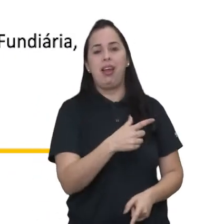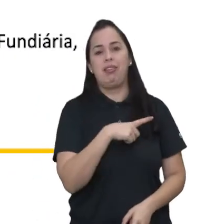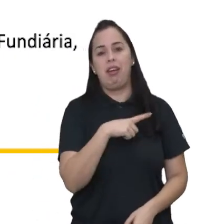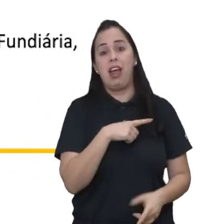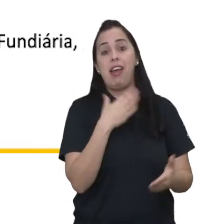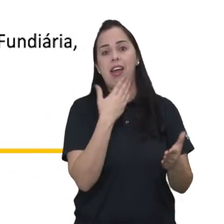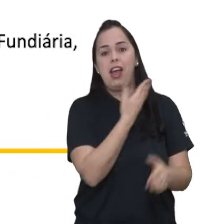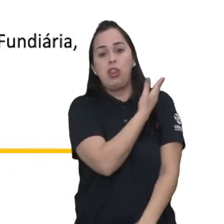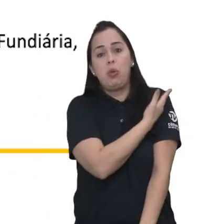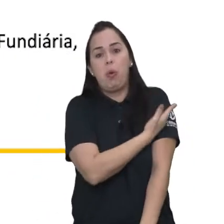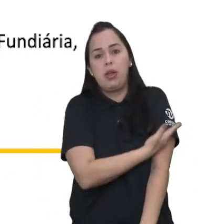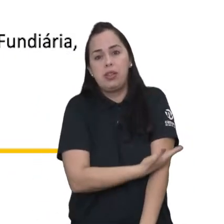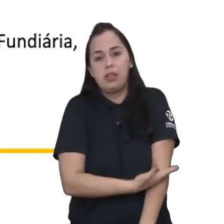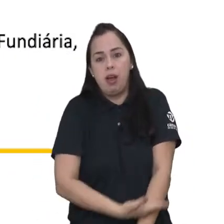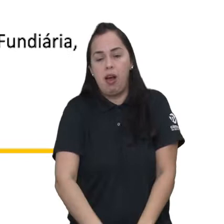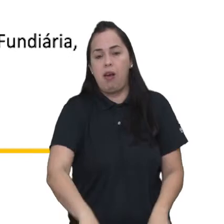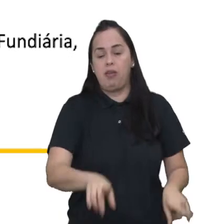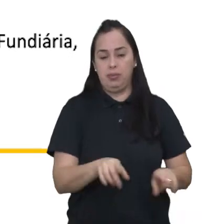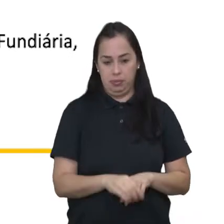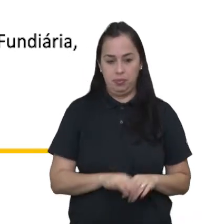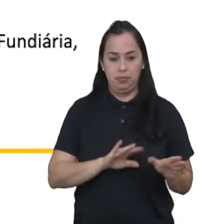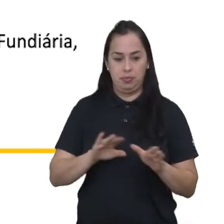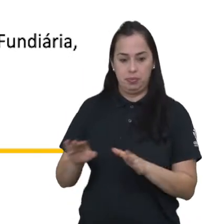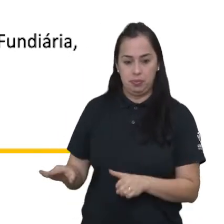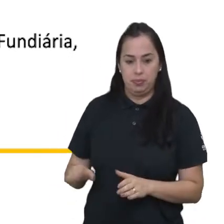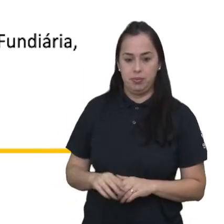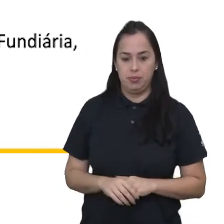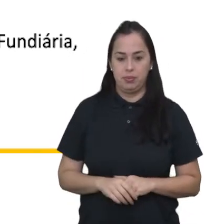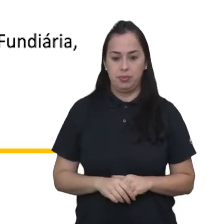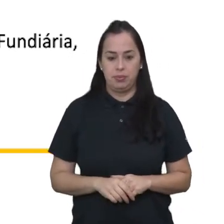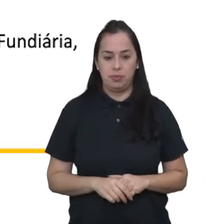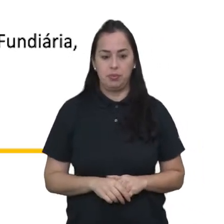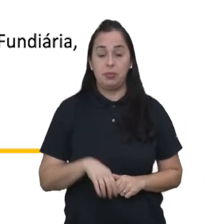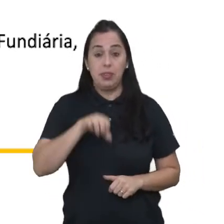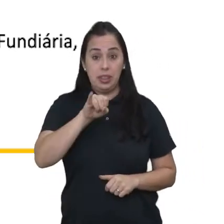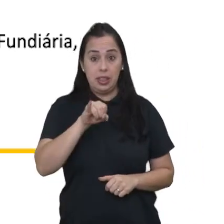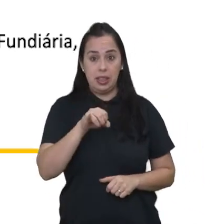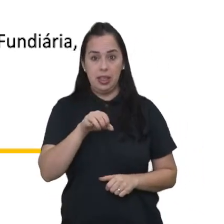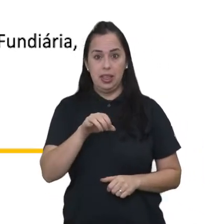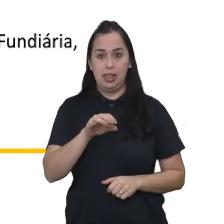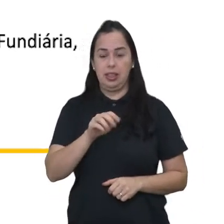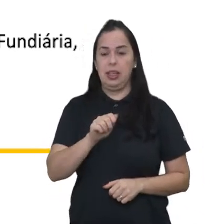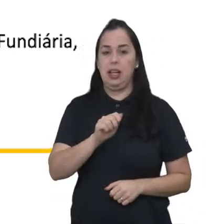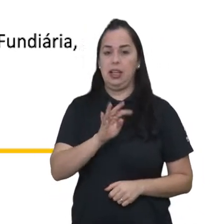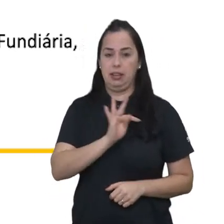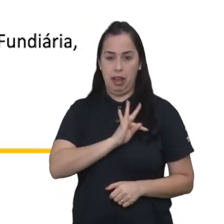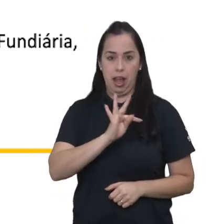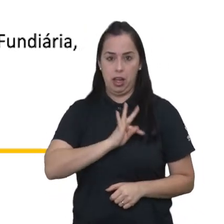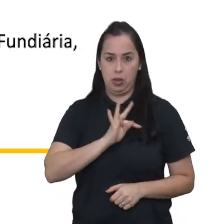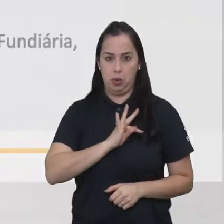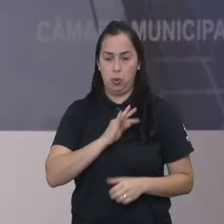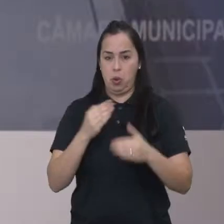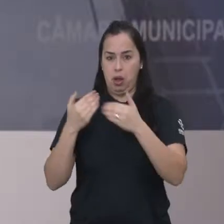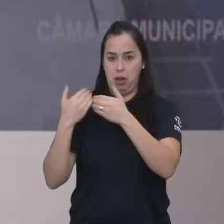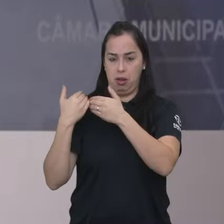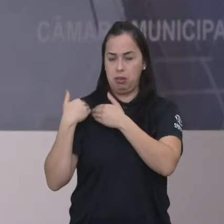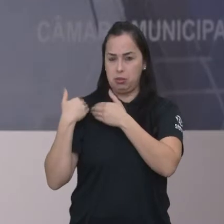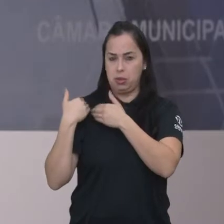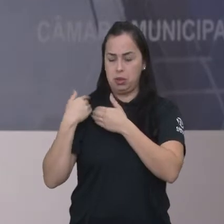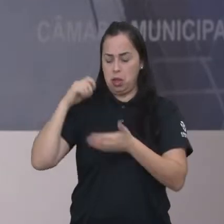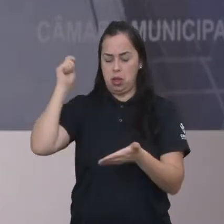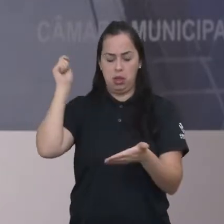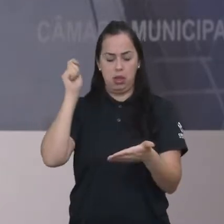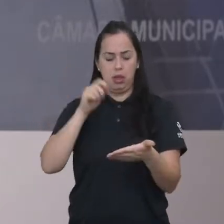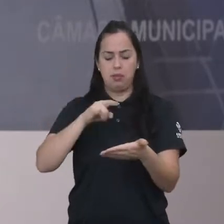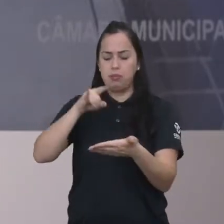proposto na revisão do plano diretor, é a questão da assistência técnica. Porque se você tem um responsável técnico assinando uma